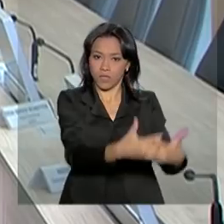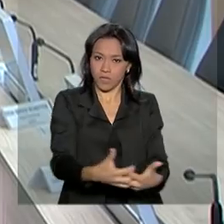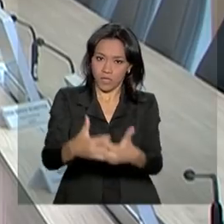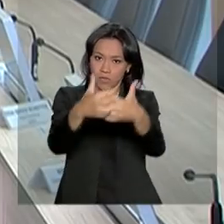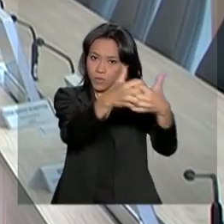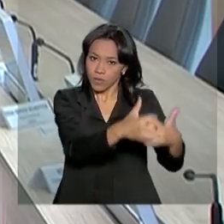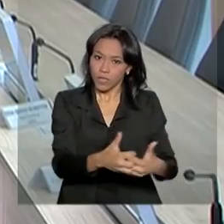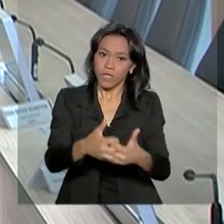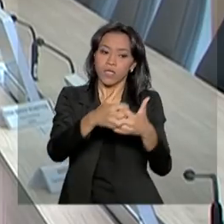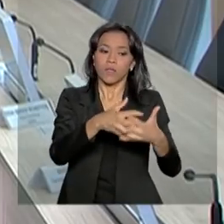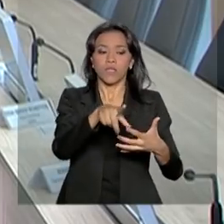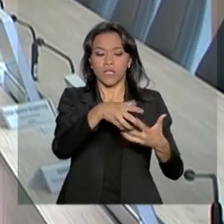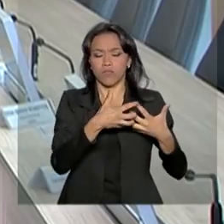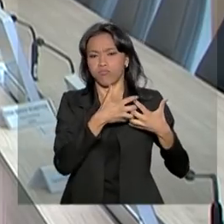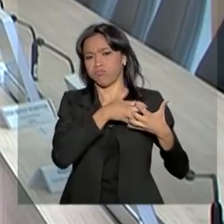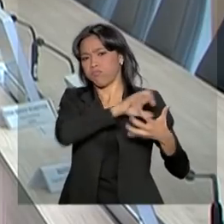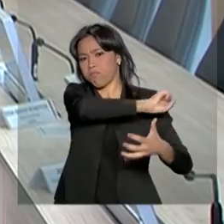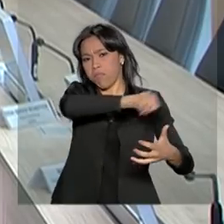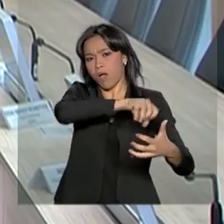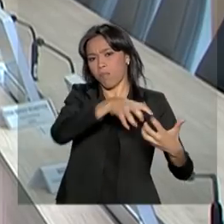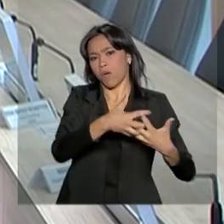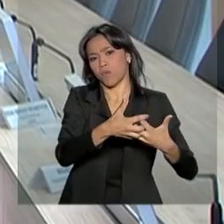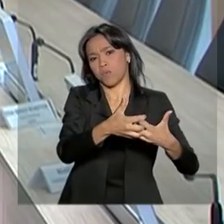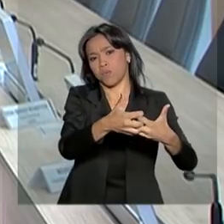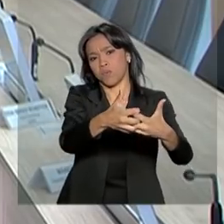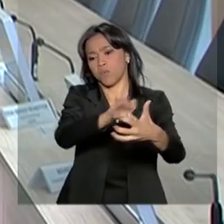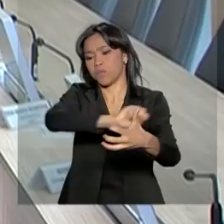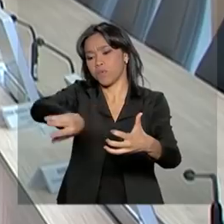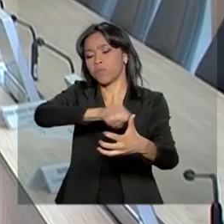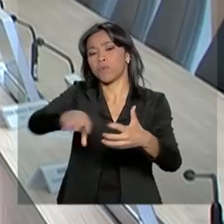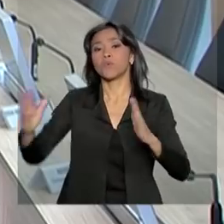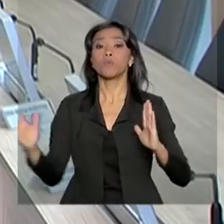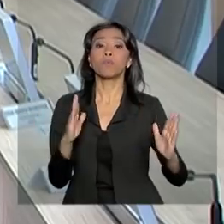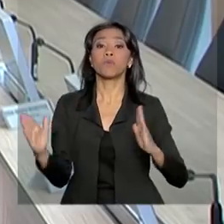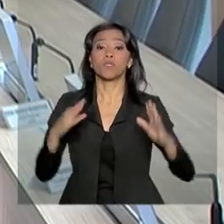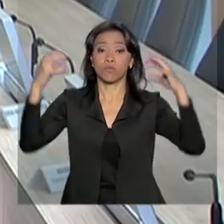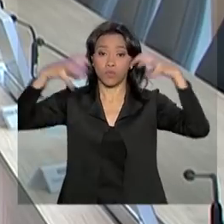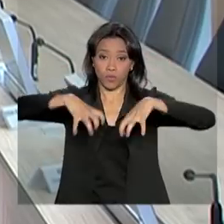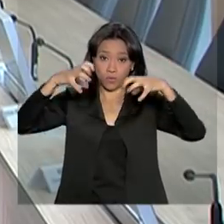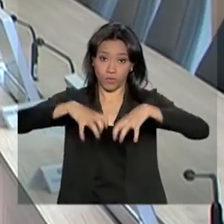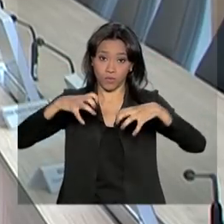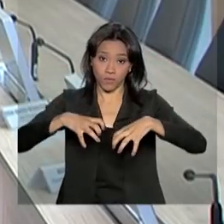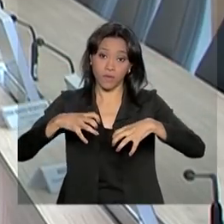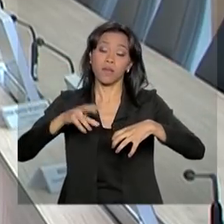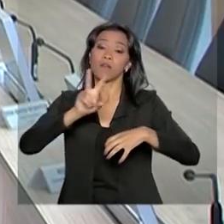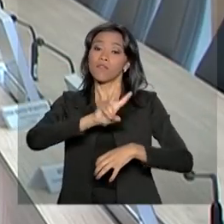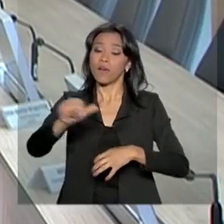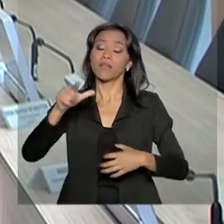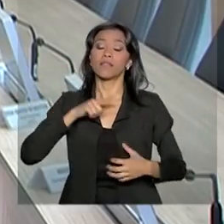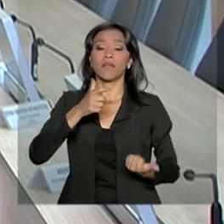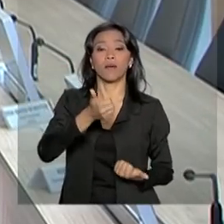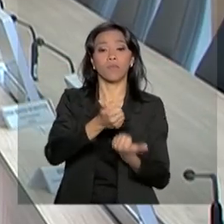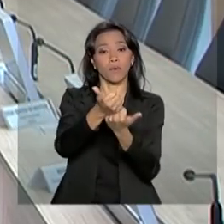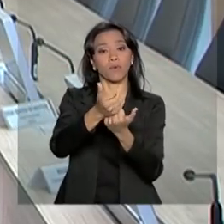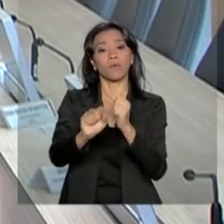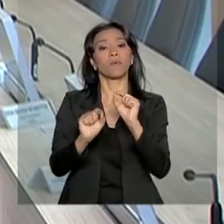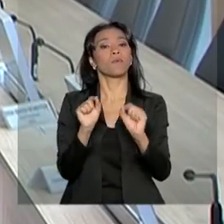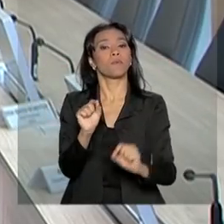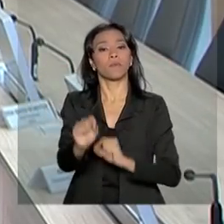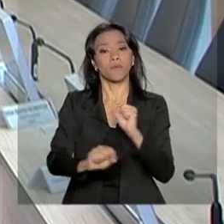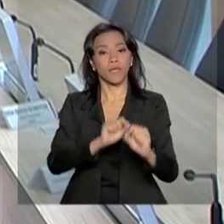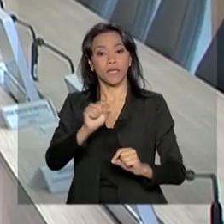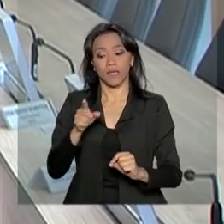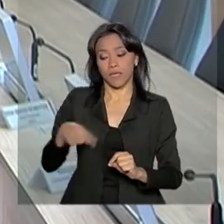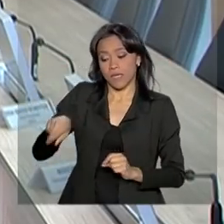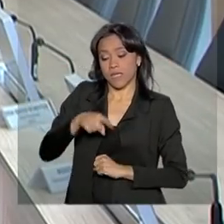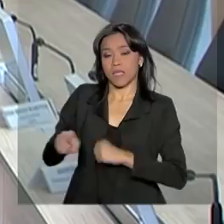garantir esse escoamento da safra no período de chuvas na região. A ação vai contar também aí com o apoio das